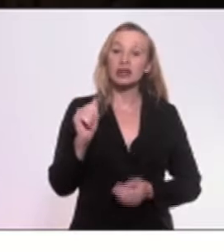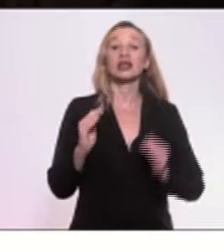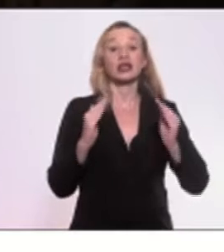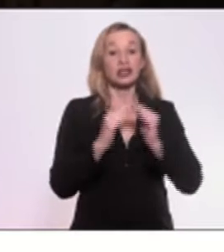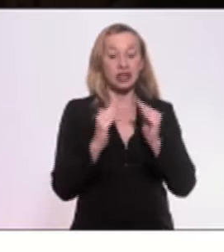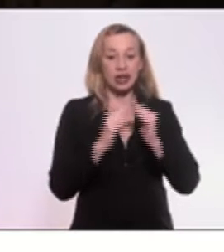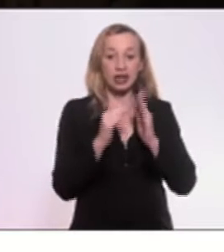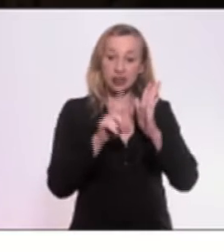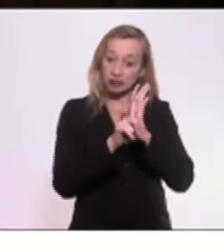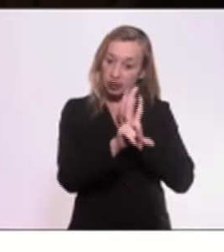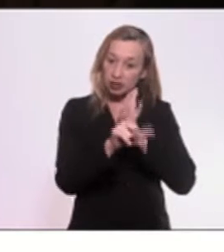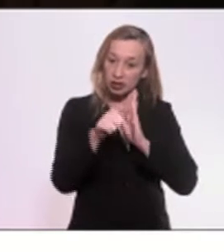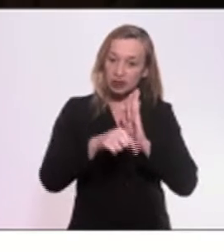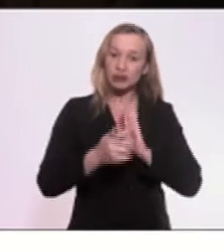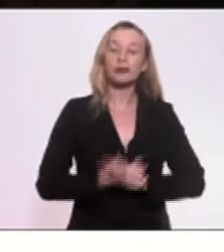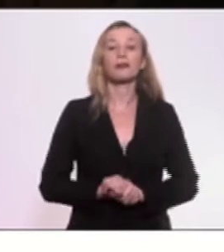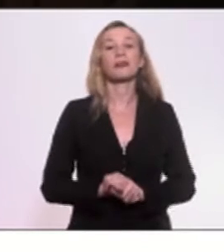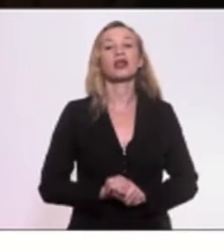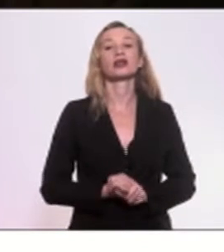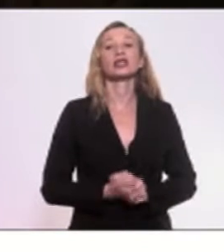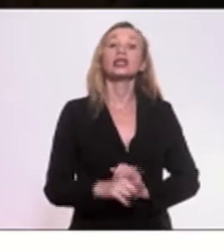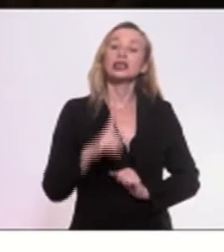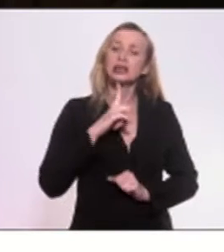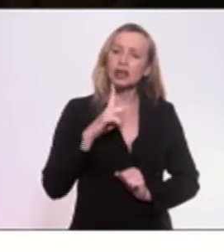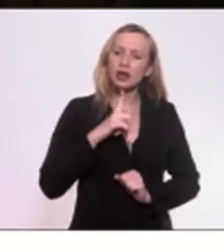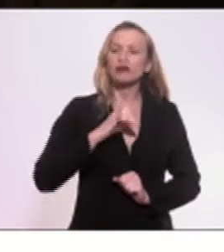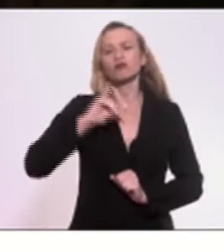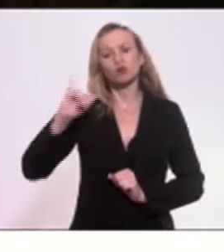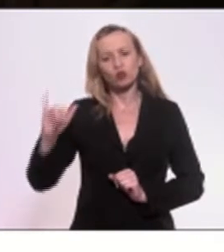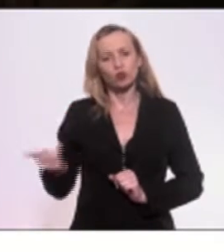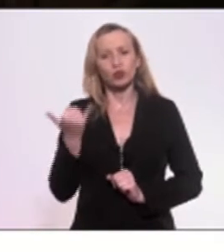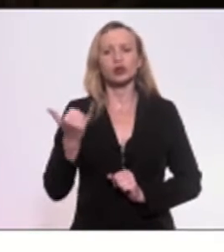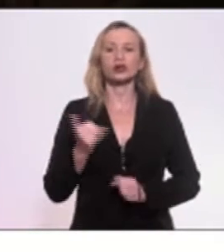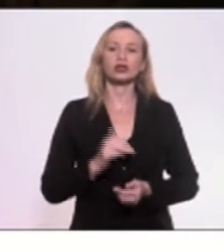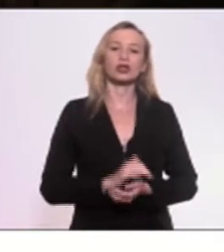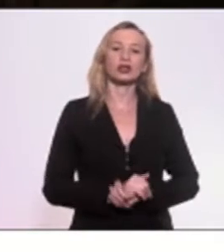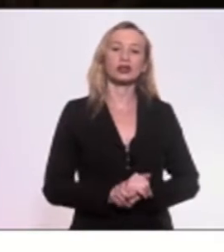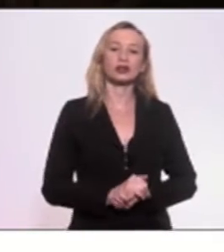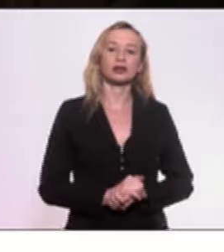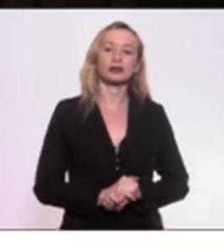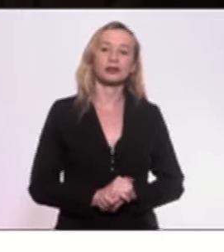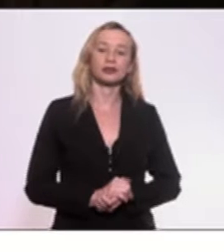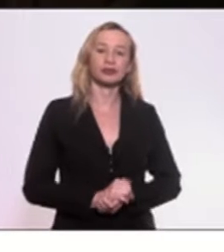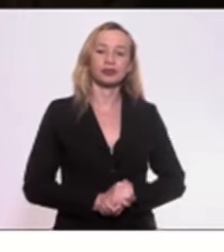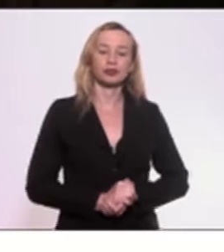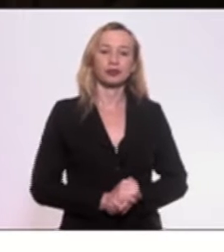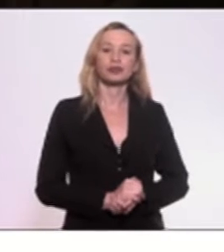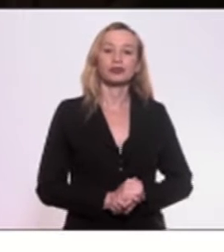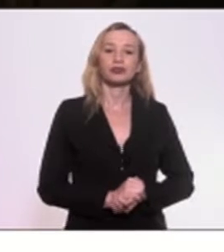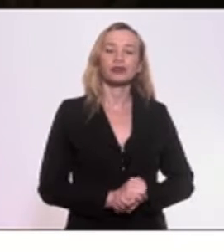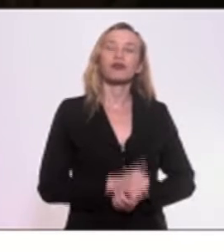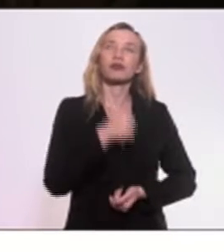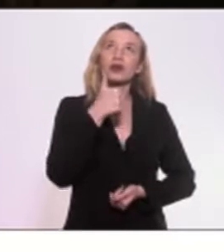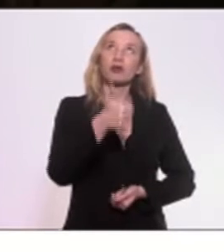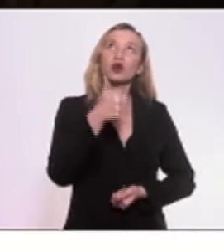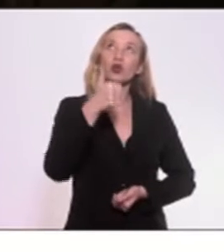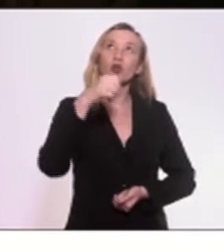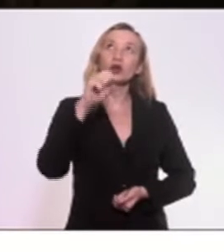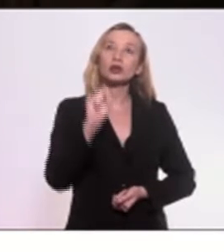Legislativa teve oportunidade, a partir de